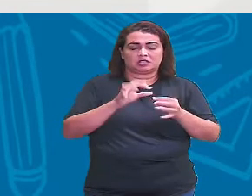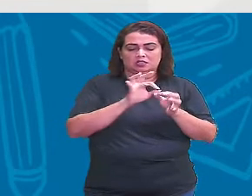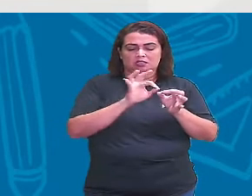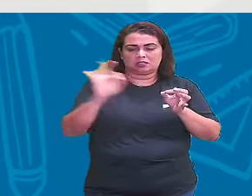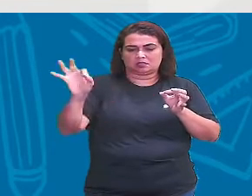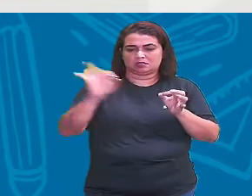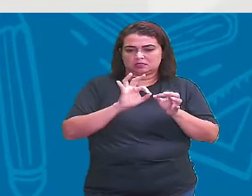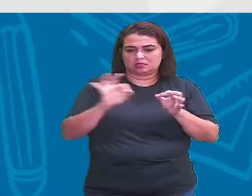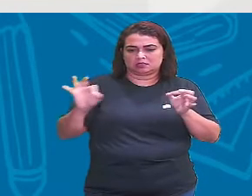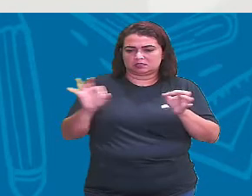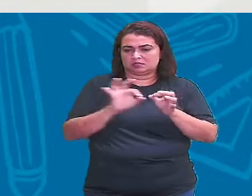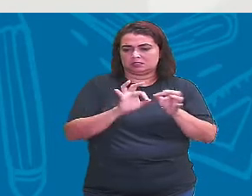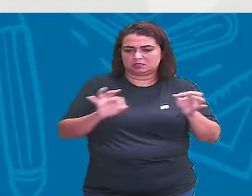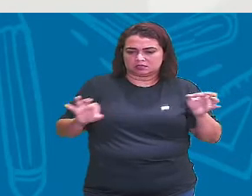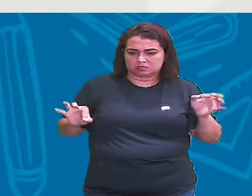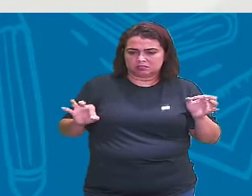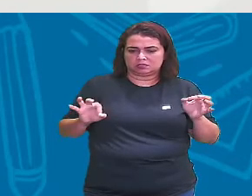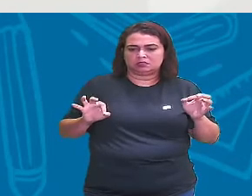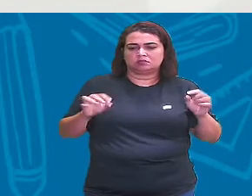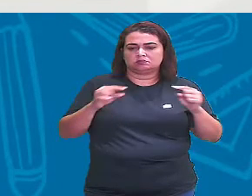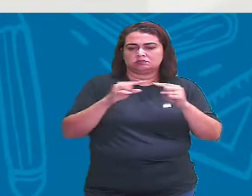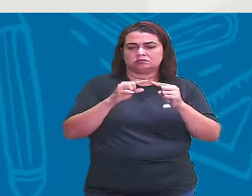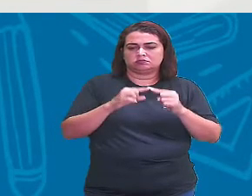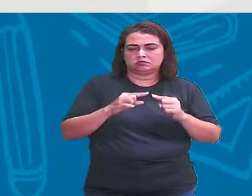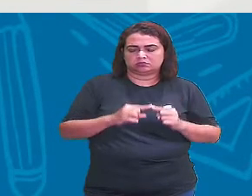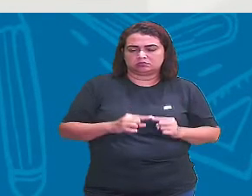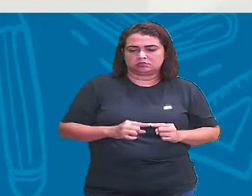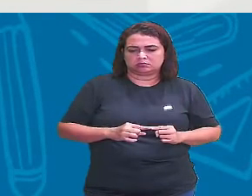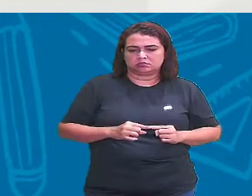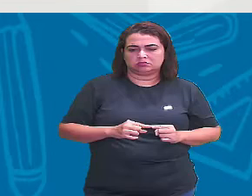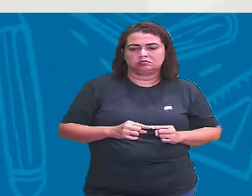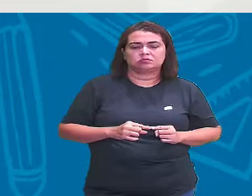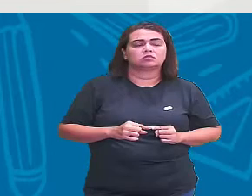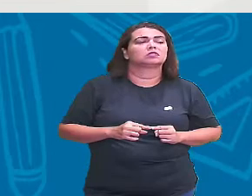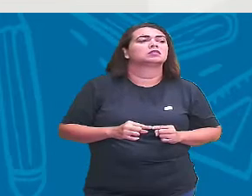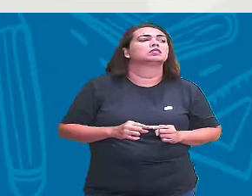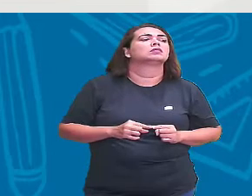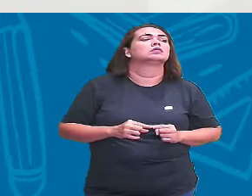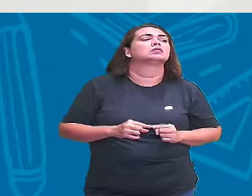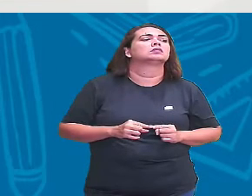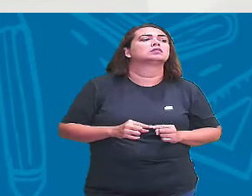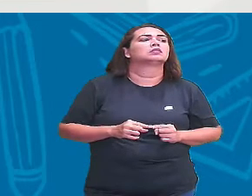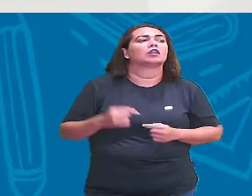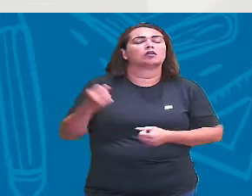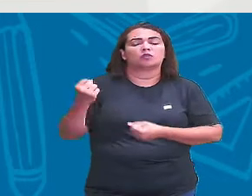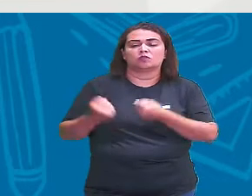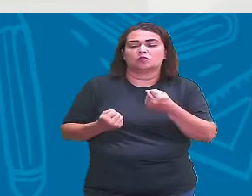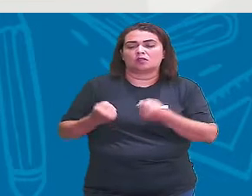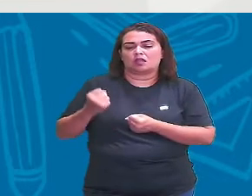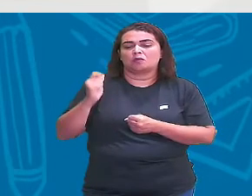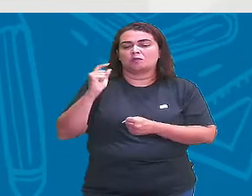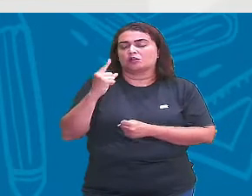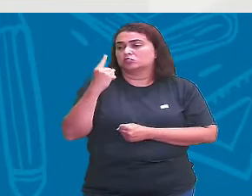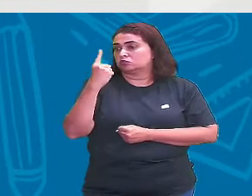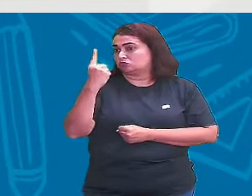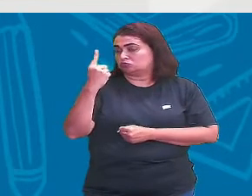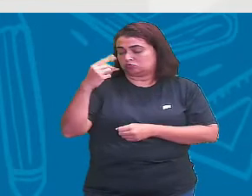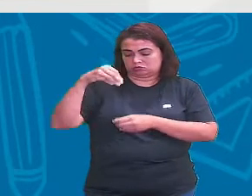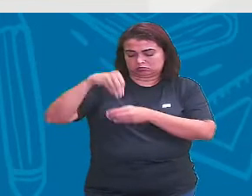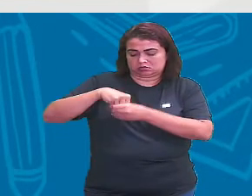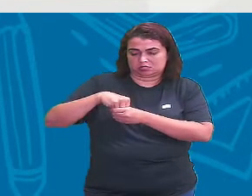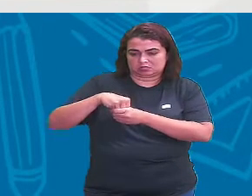ligar cada carrinho a uma criança. Outra coisa, cada carrinho só tem lugar para uma